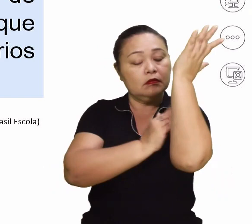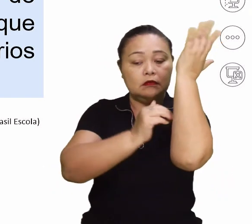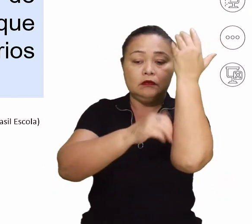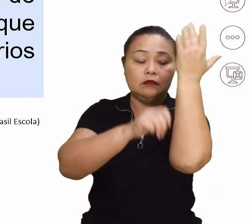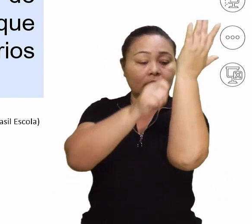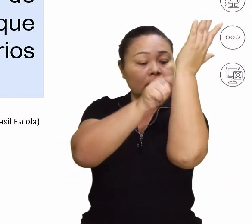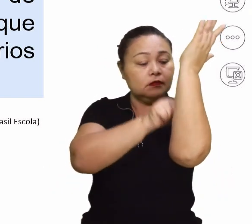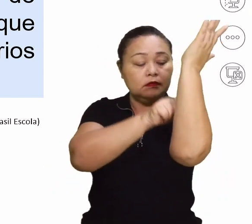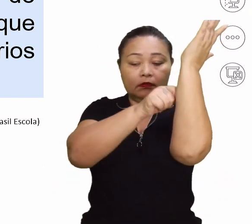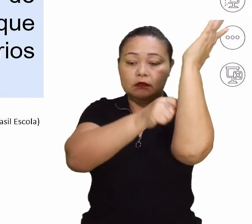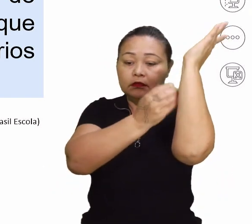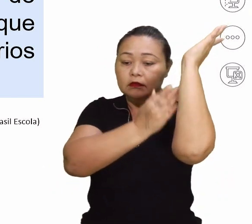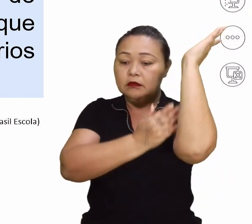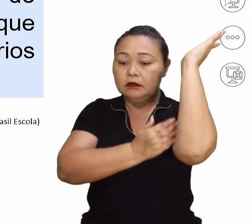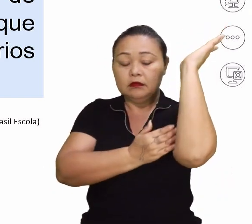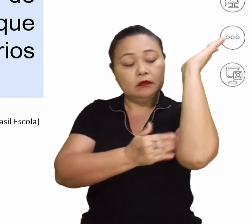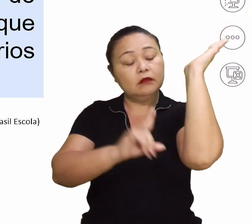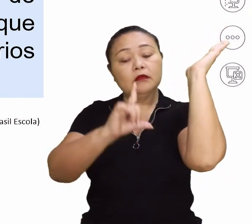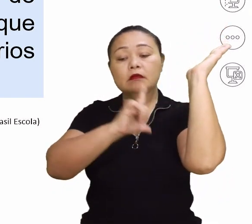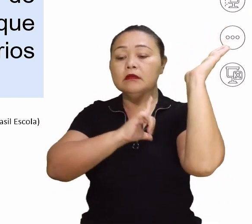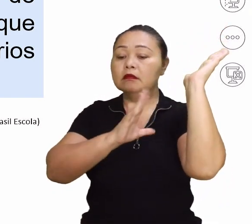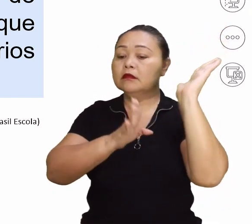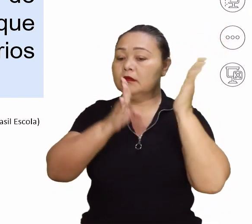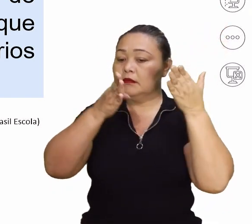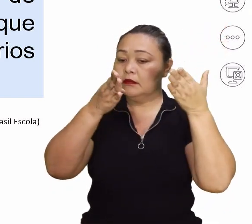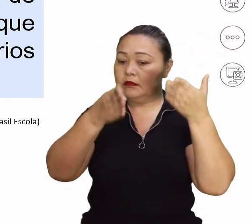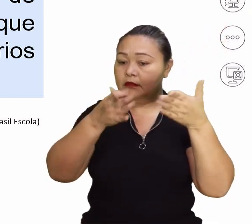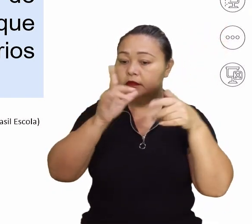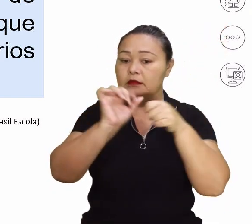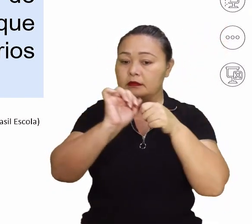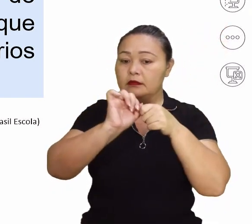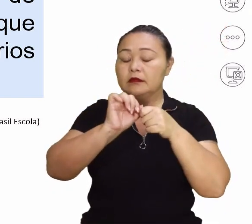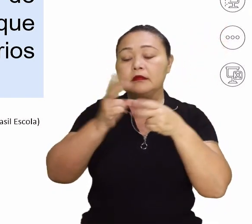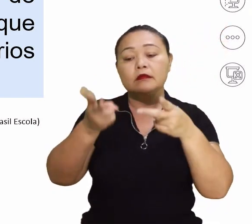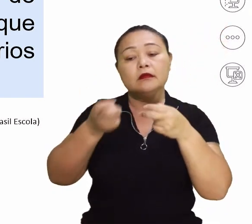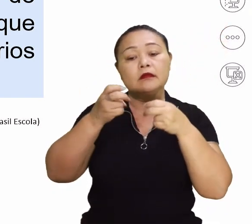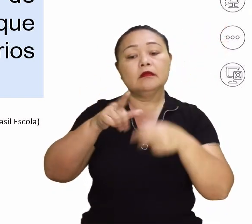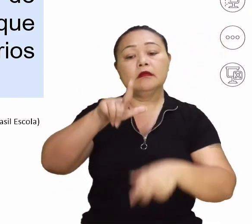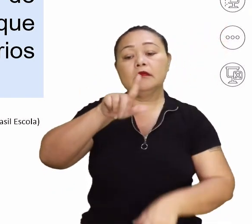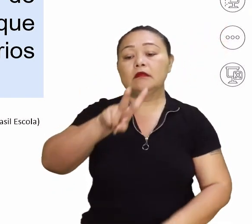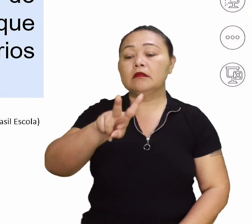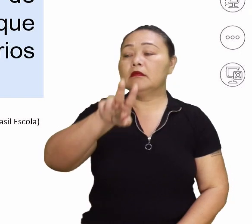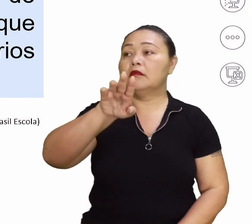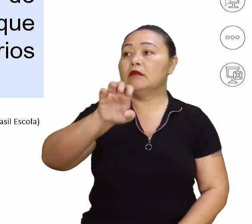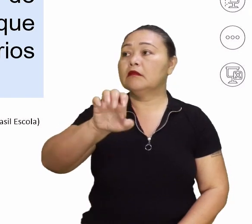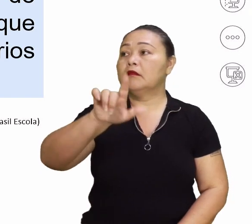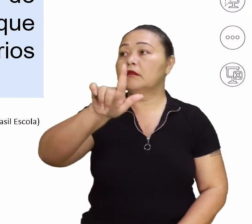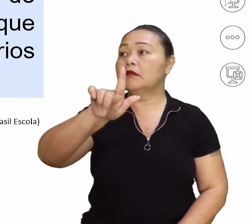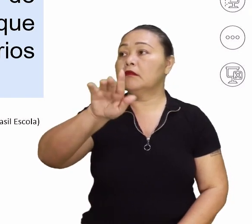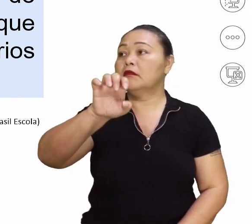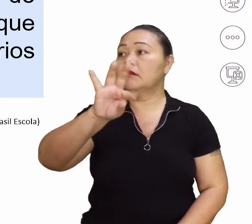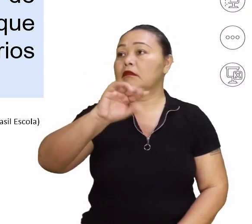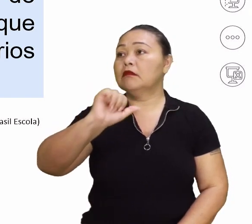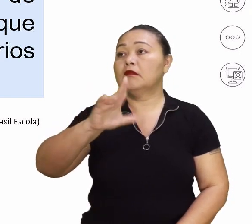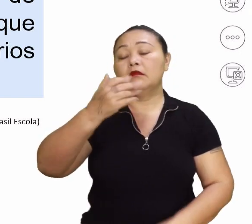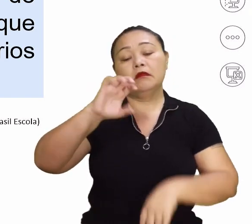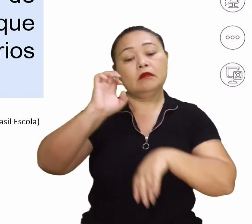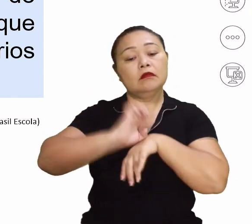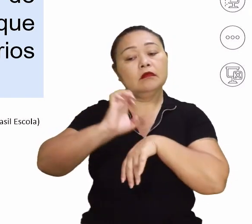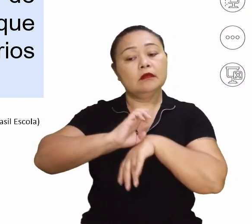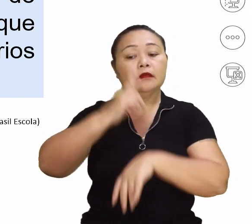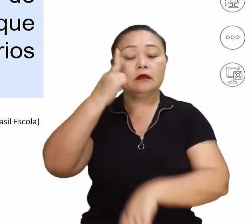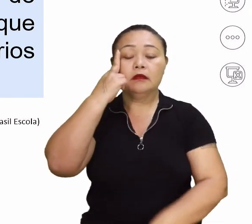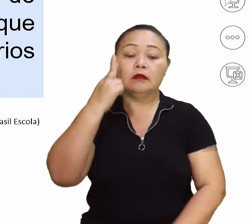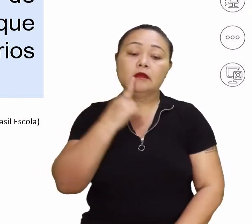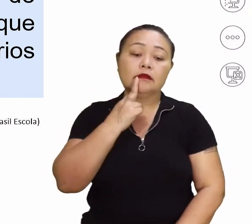e borracha são as principais atividades de extrativismo vegetal no estado de